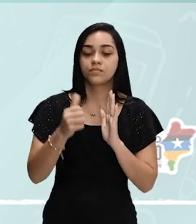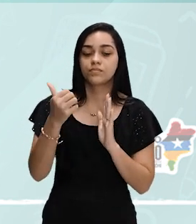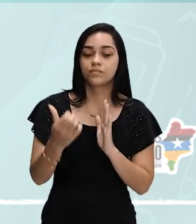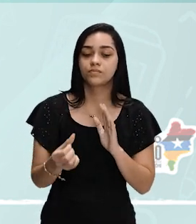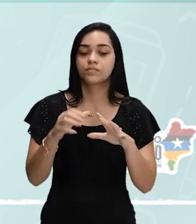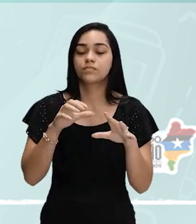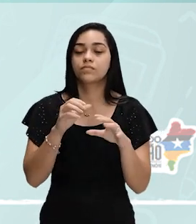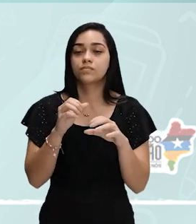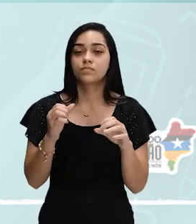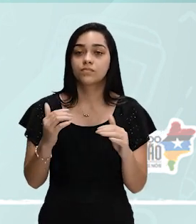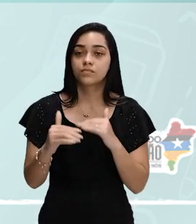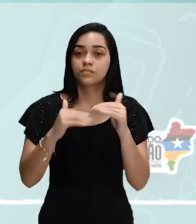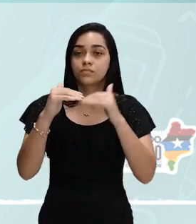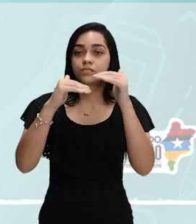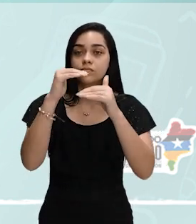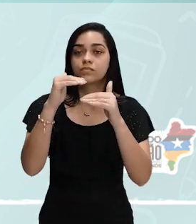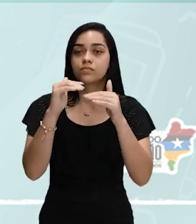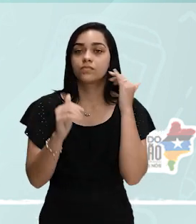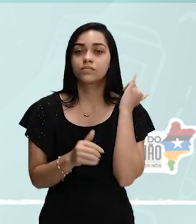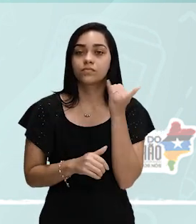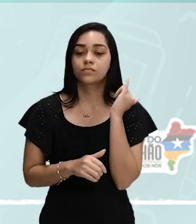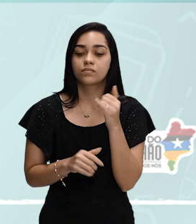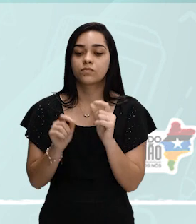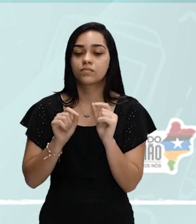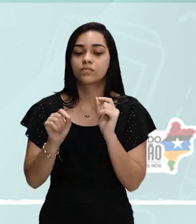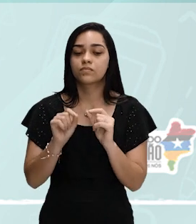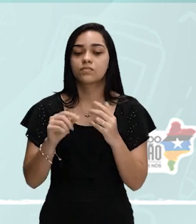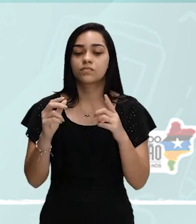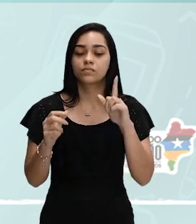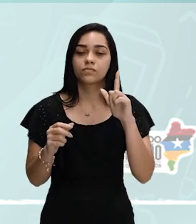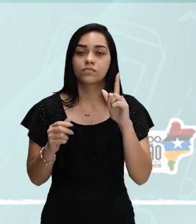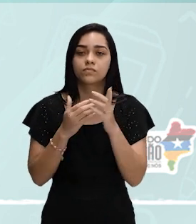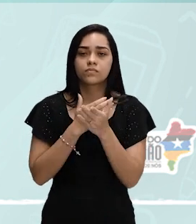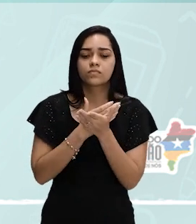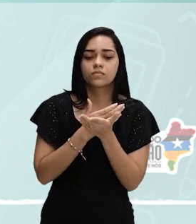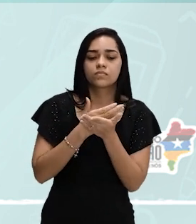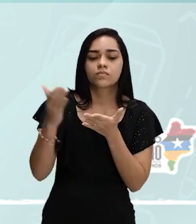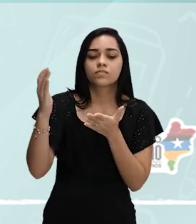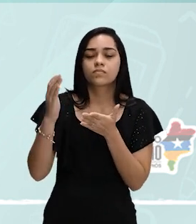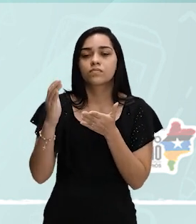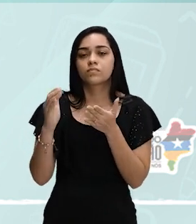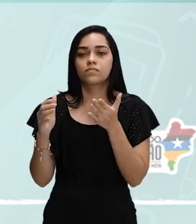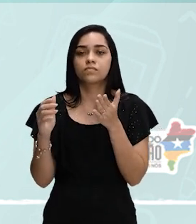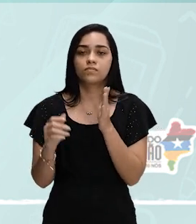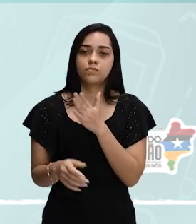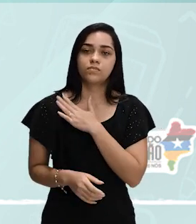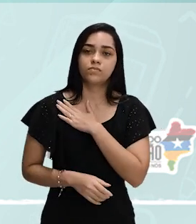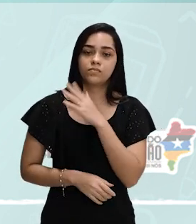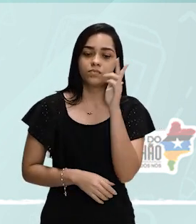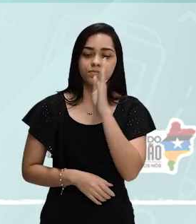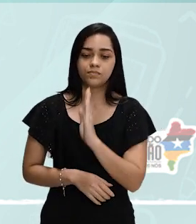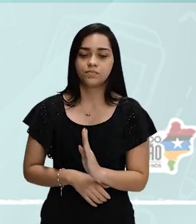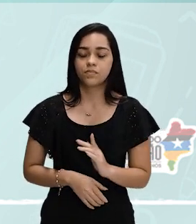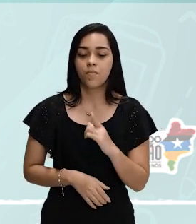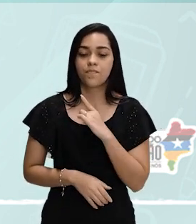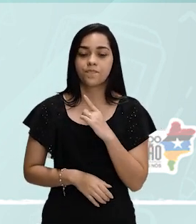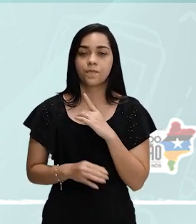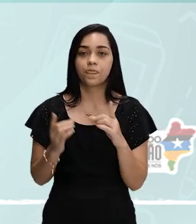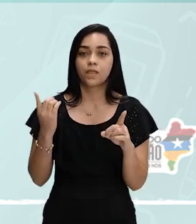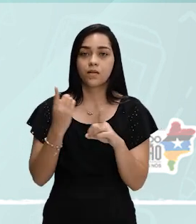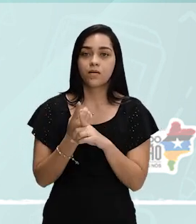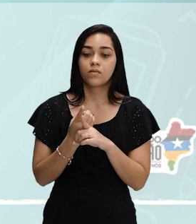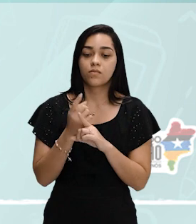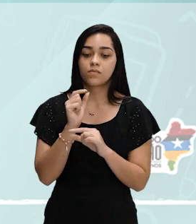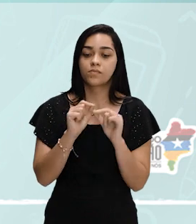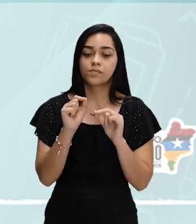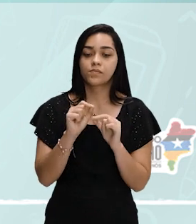constrói uma narrativa que remonta à Gênese, né? Gênese no sentido do início da pátria brasileira. Esse encontro de raças teria